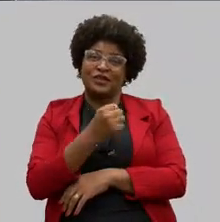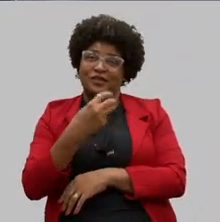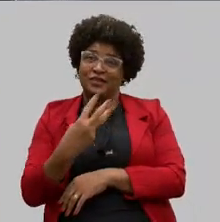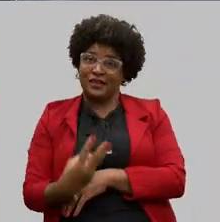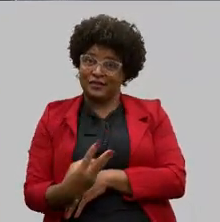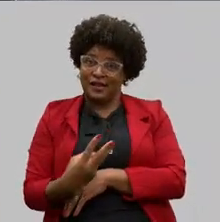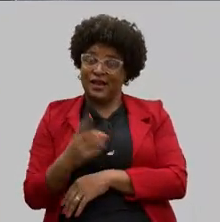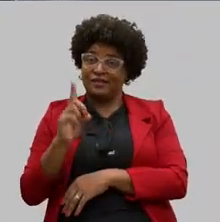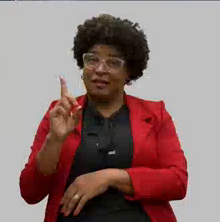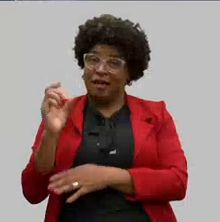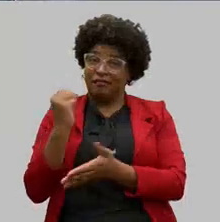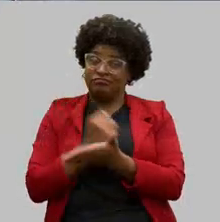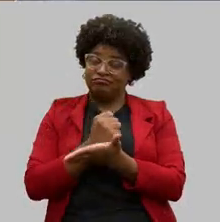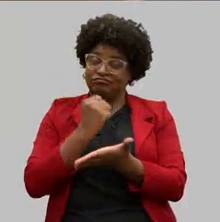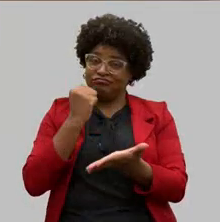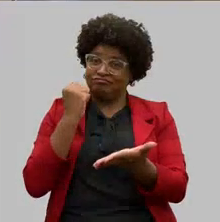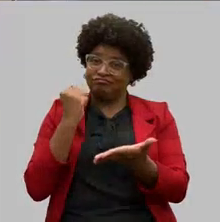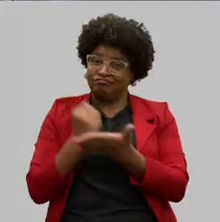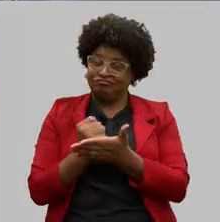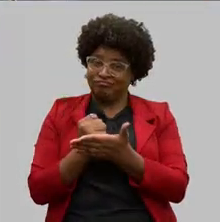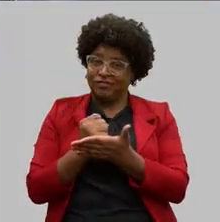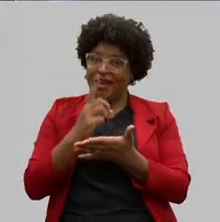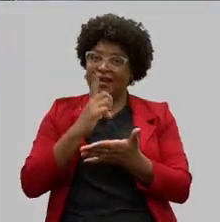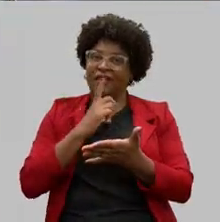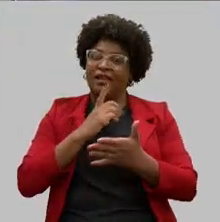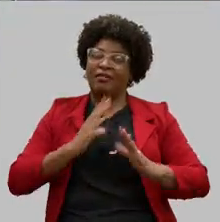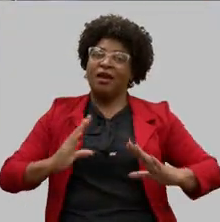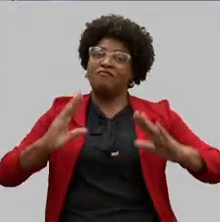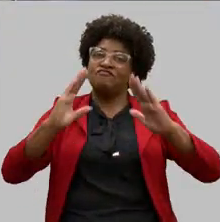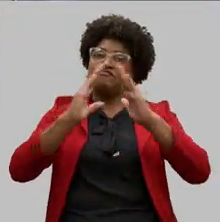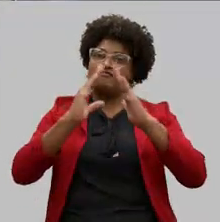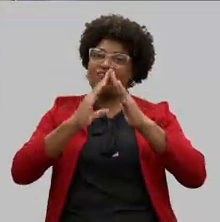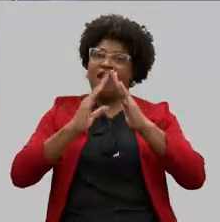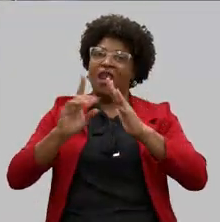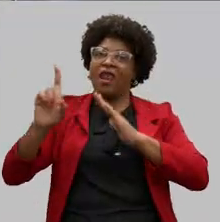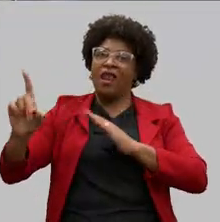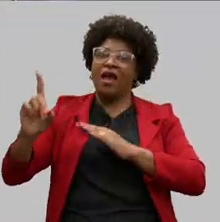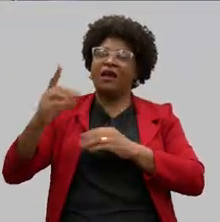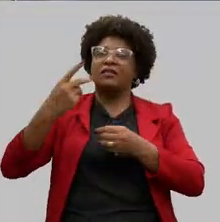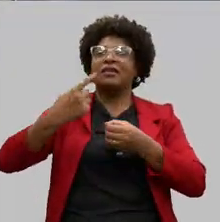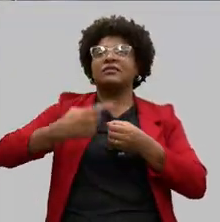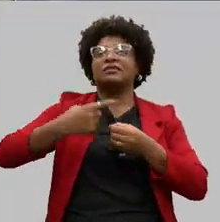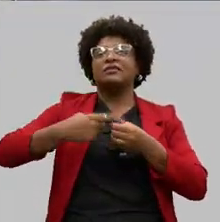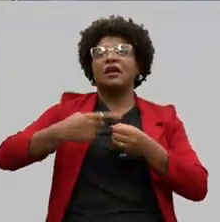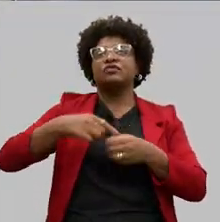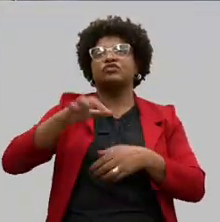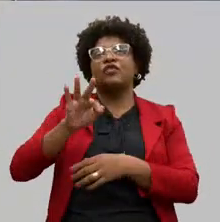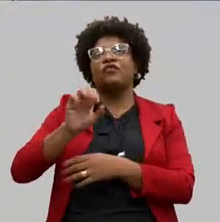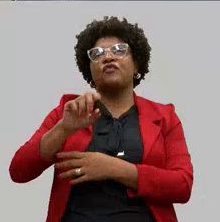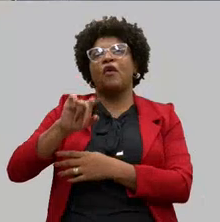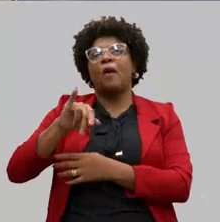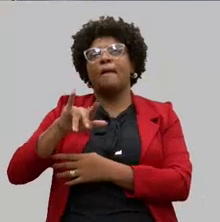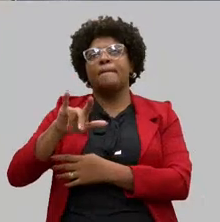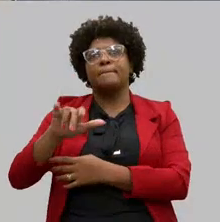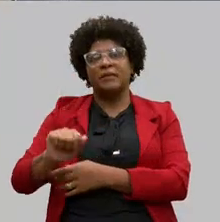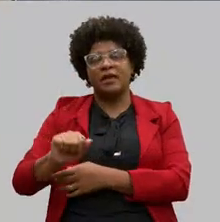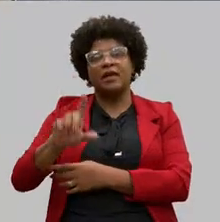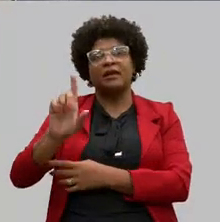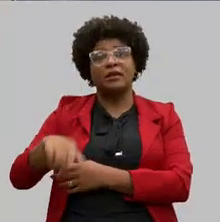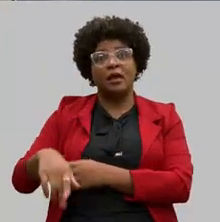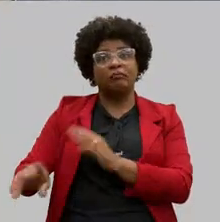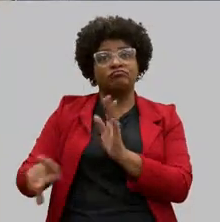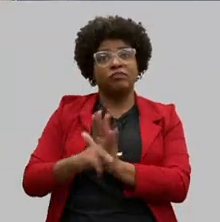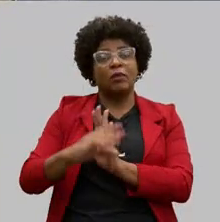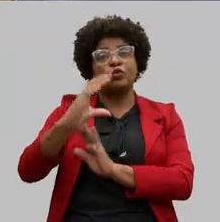cartório de registros de imóveis de Formiga para o funcionamento do centro de referência social Cras diante do do